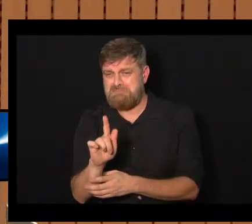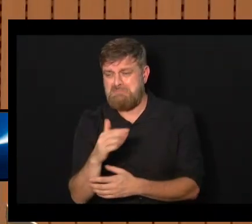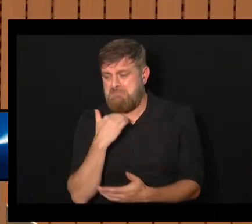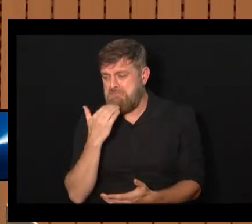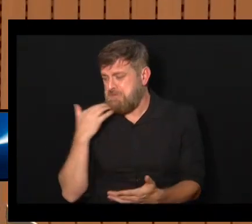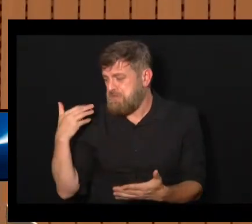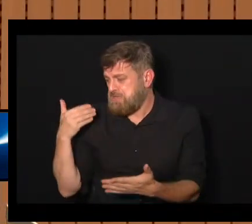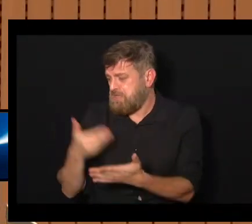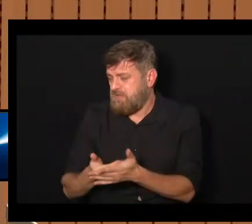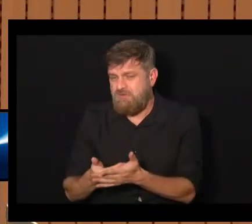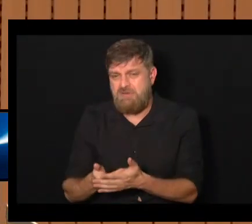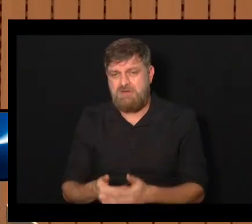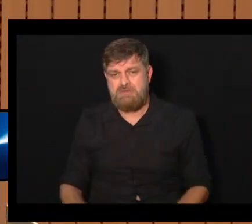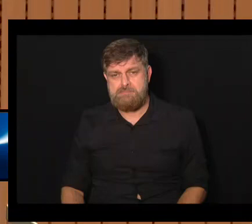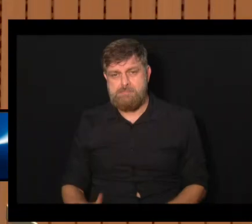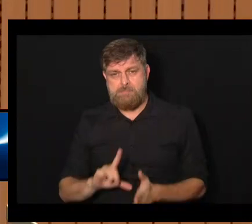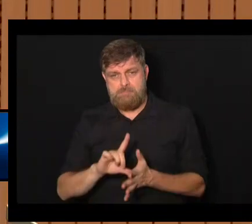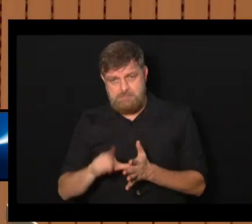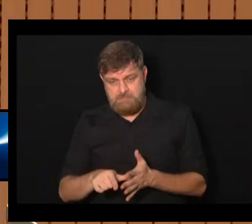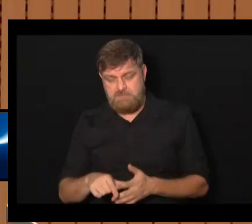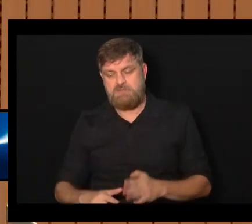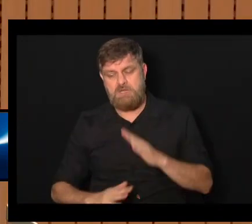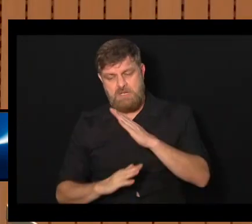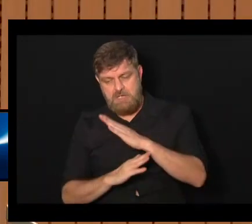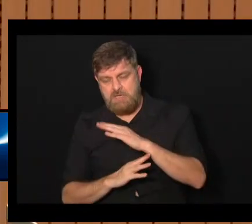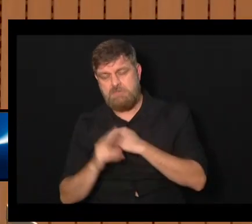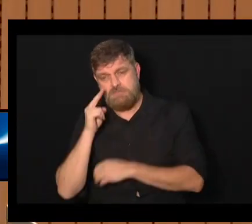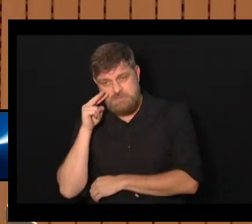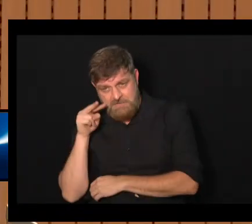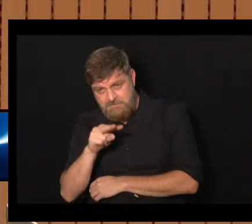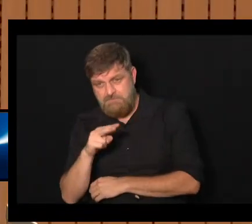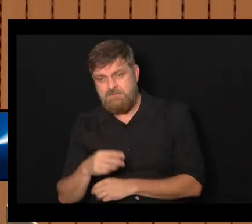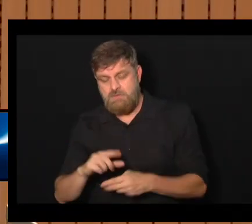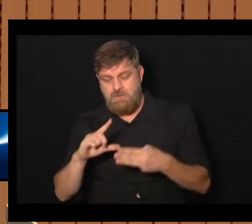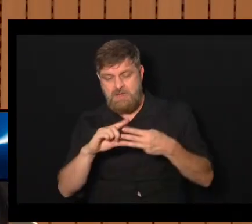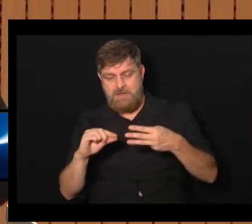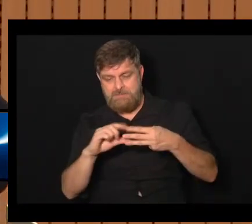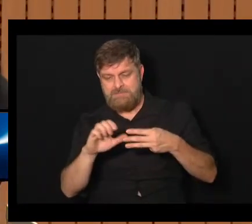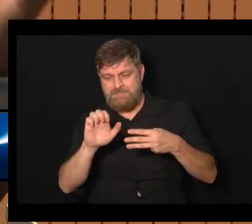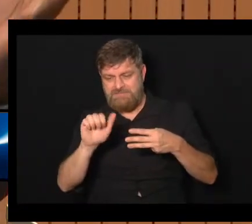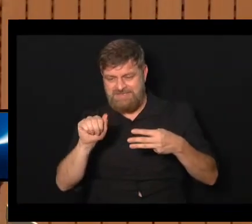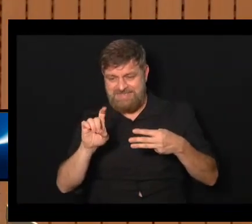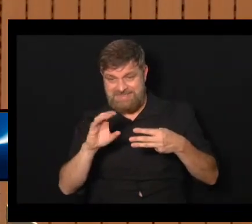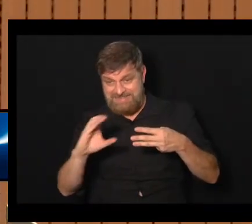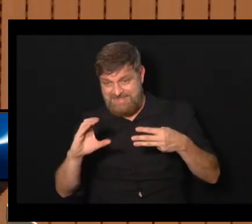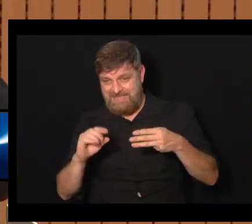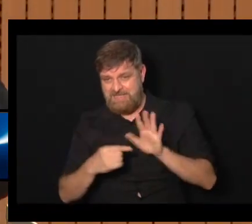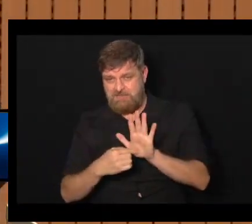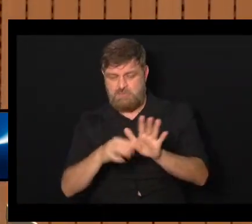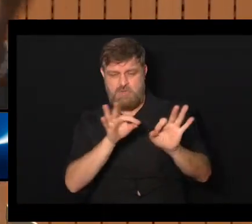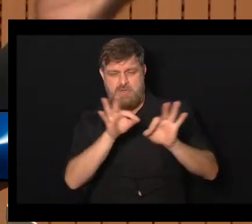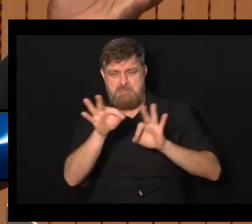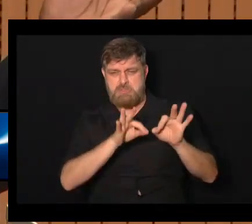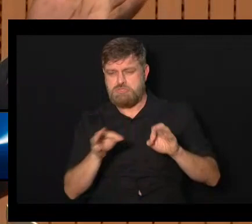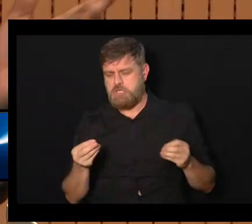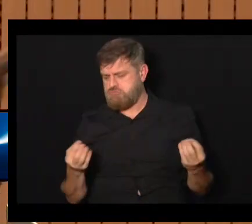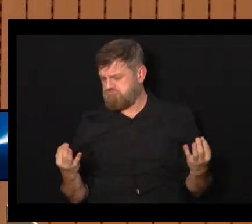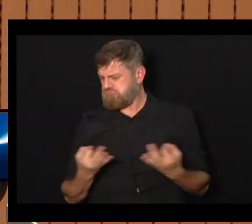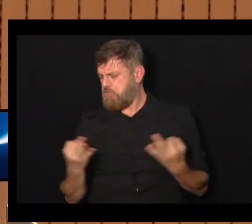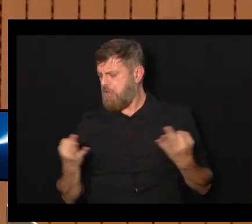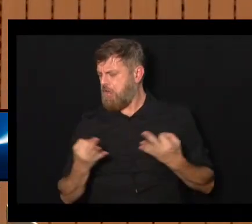momento, depois de ouvir nessa casa a presença da INDEC, apresentando projetos